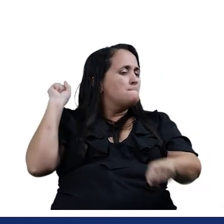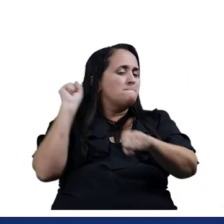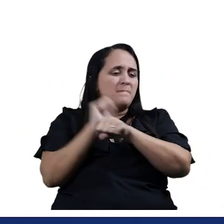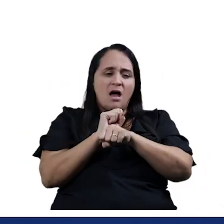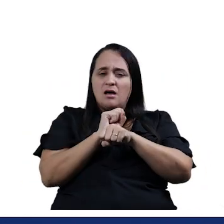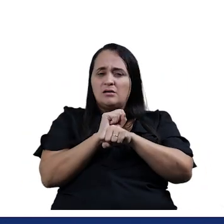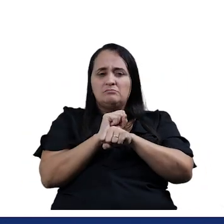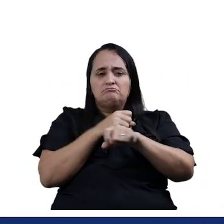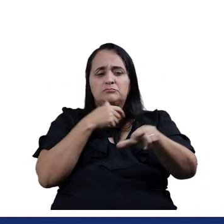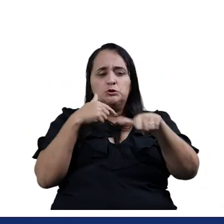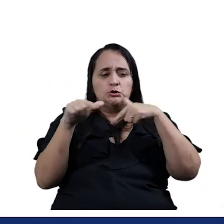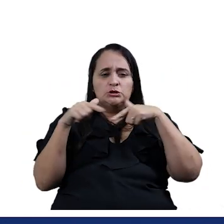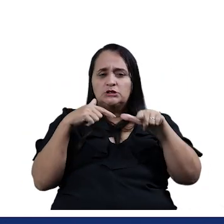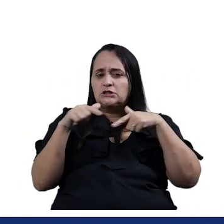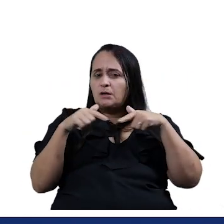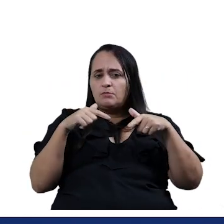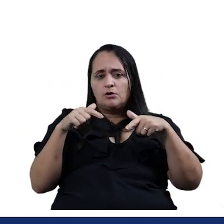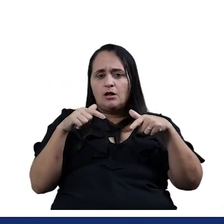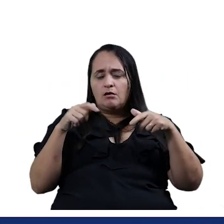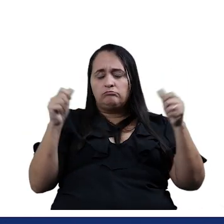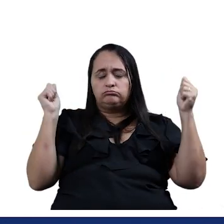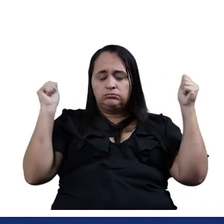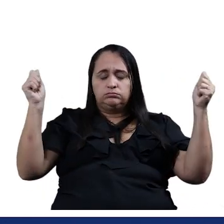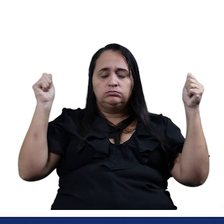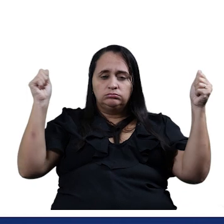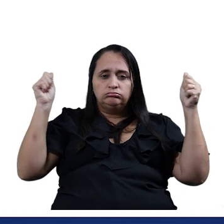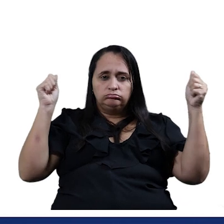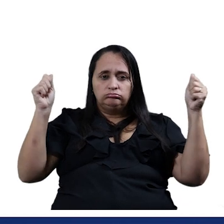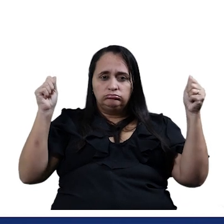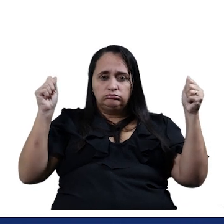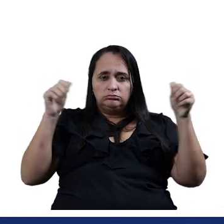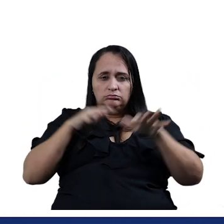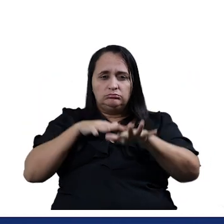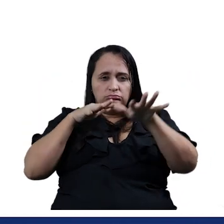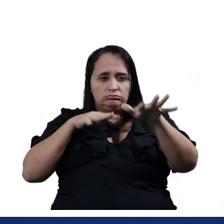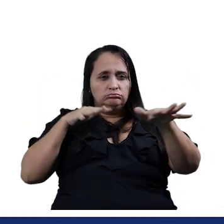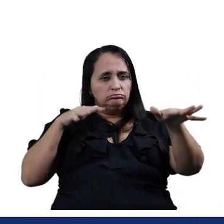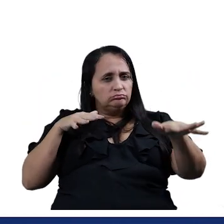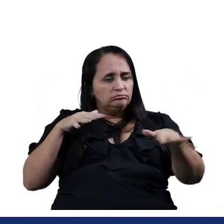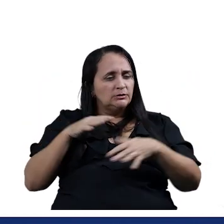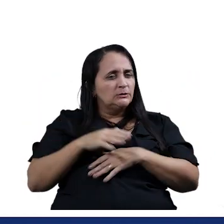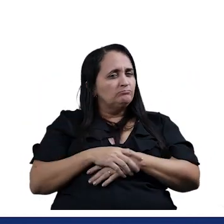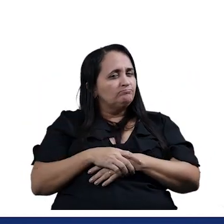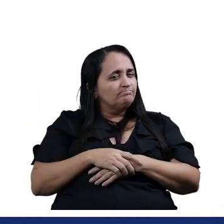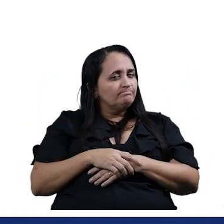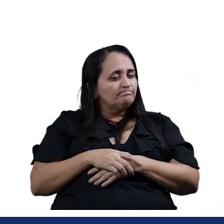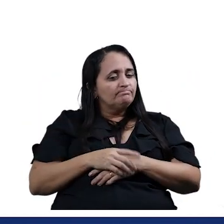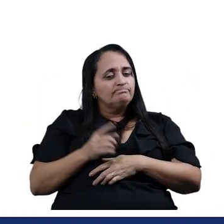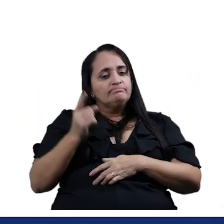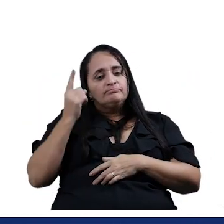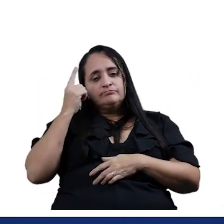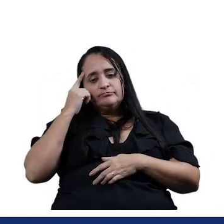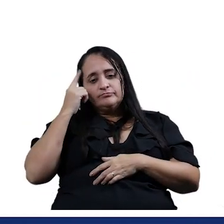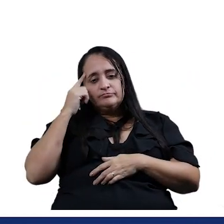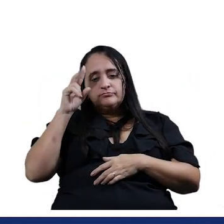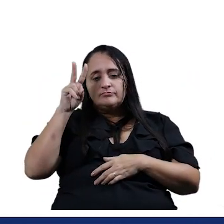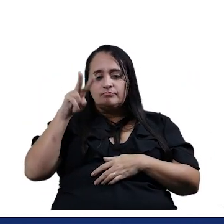suas atividades em forma de protesto. E aí? Vamos ler novamente?